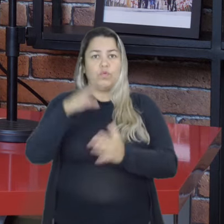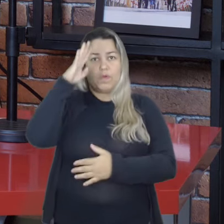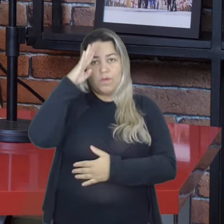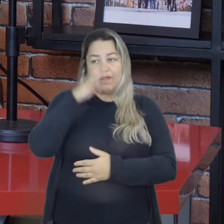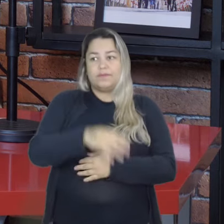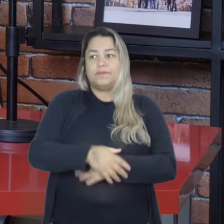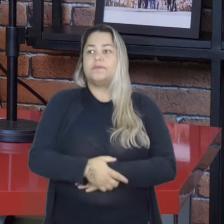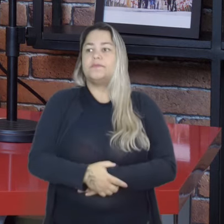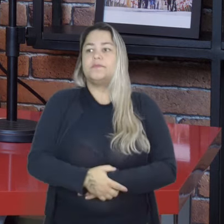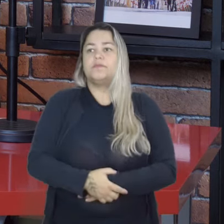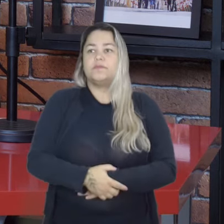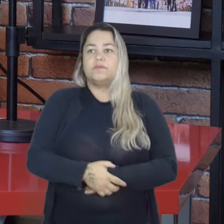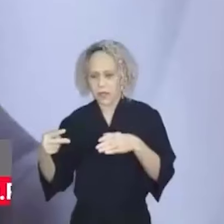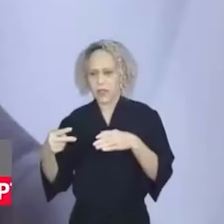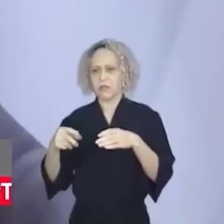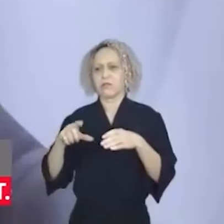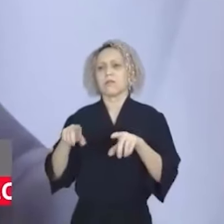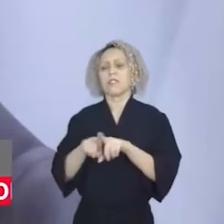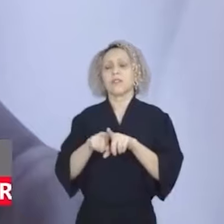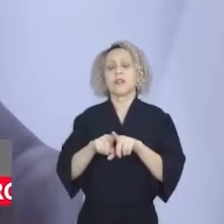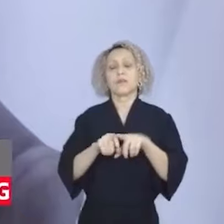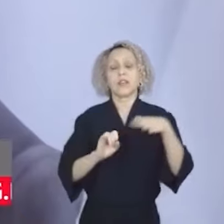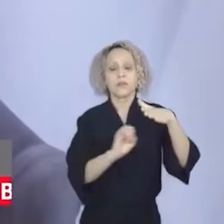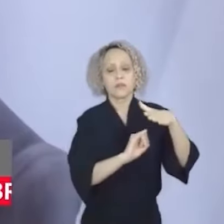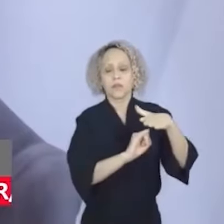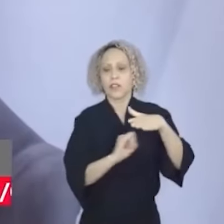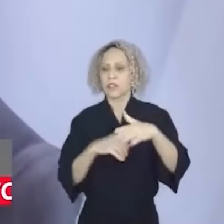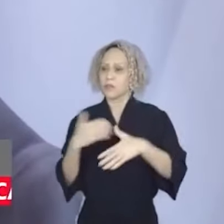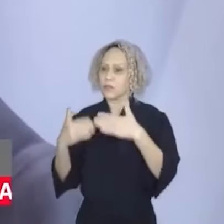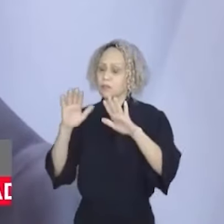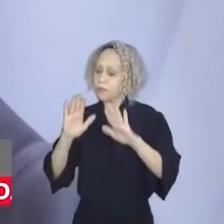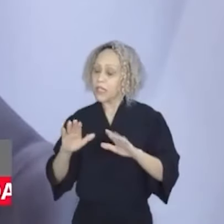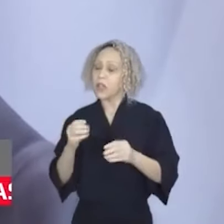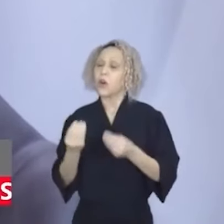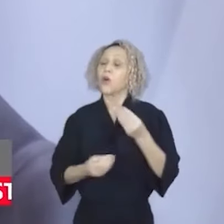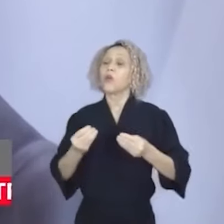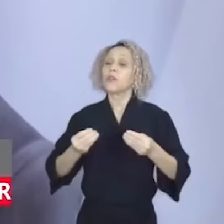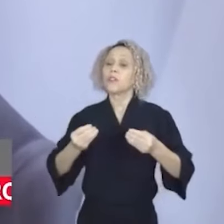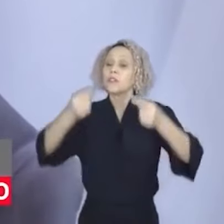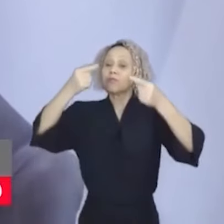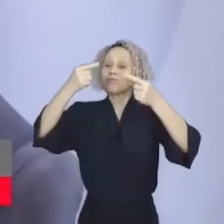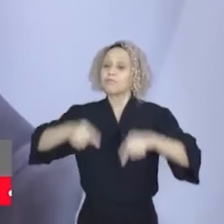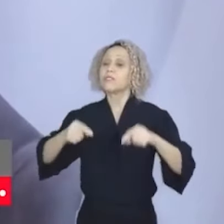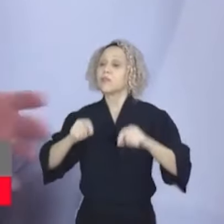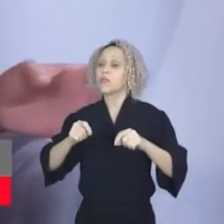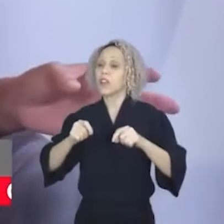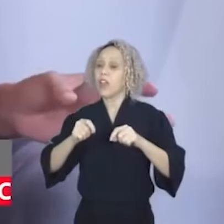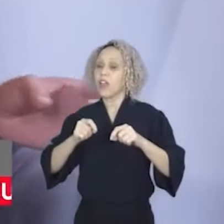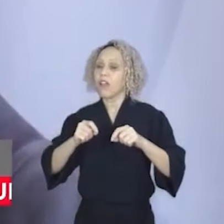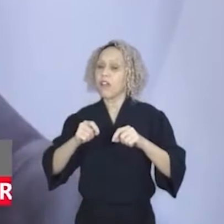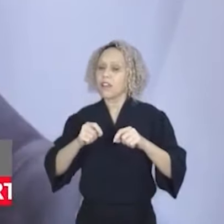Brasil na última quarta-feira. A verdadeira disputa das mentes e corações nós precisamos fazer nas ruas.